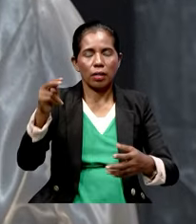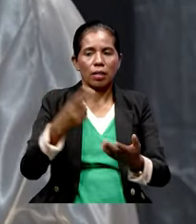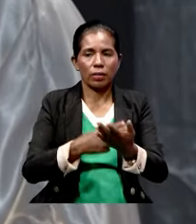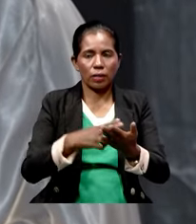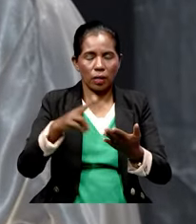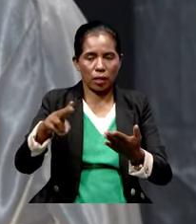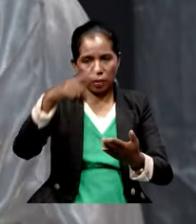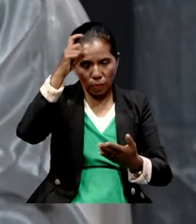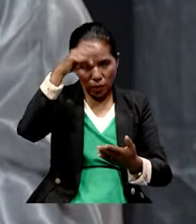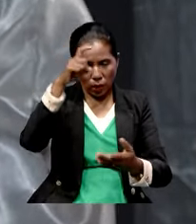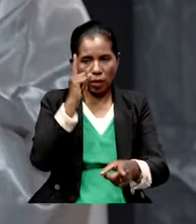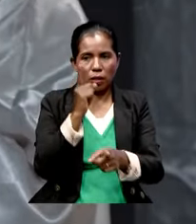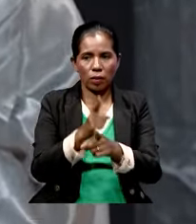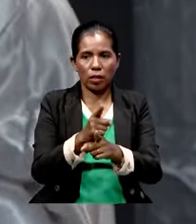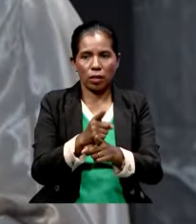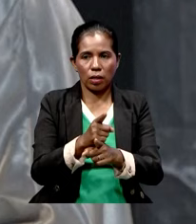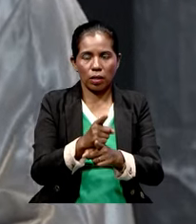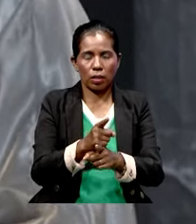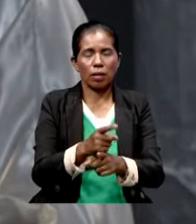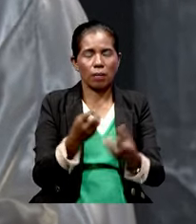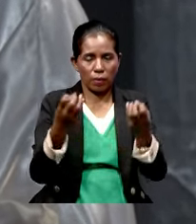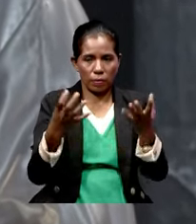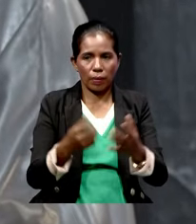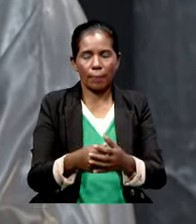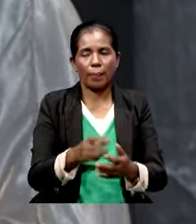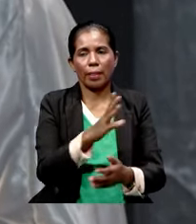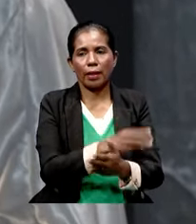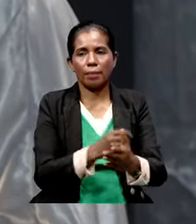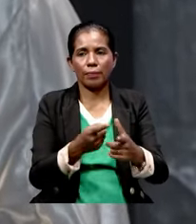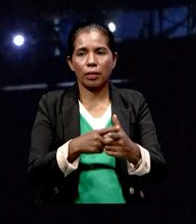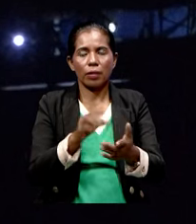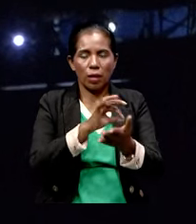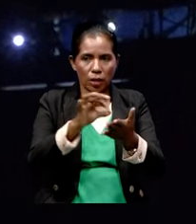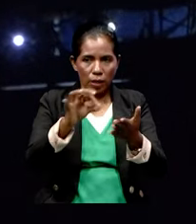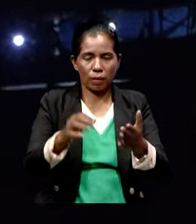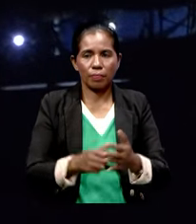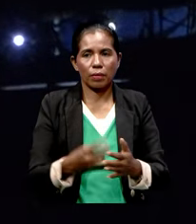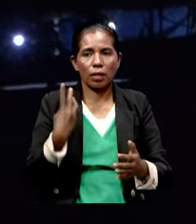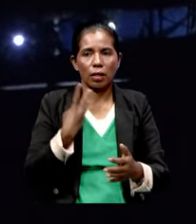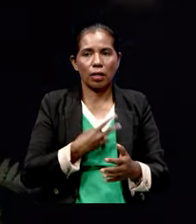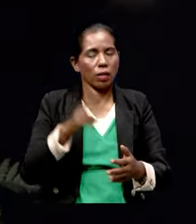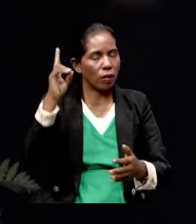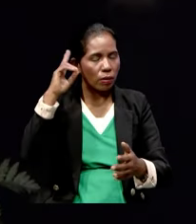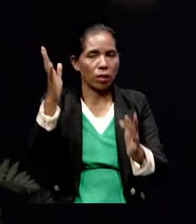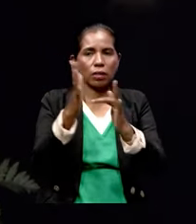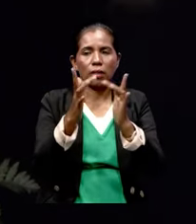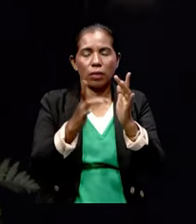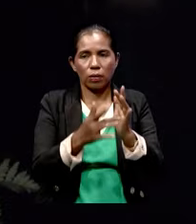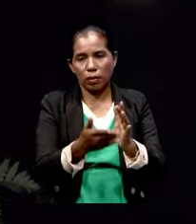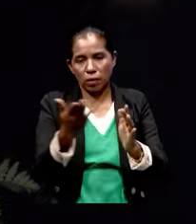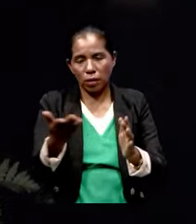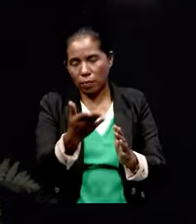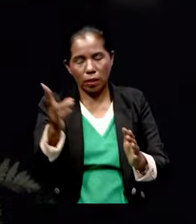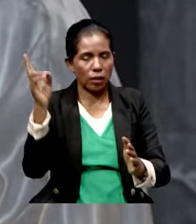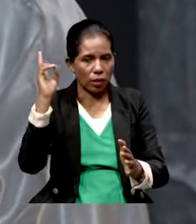nebe matene que tebes ia portia. Nomos aquer. Ita rona ini Jesus dia. Imi hira nebe ia